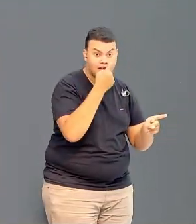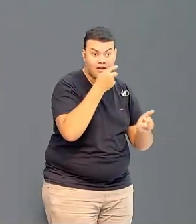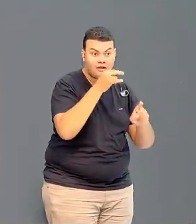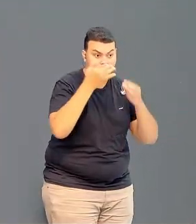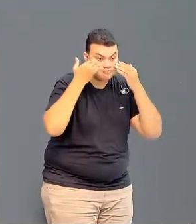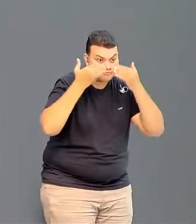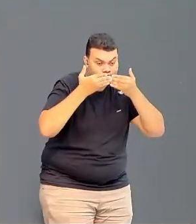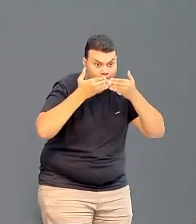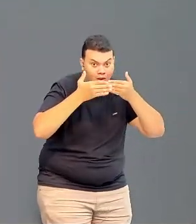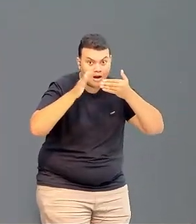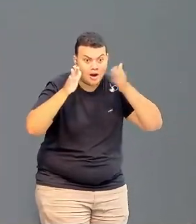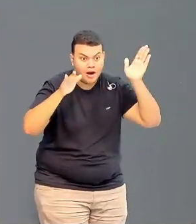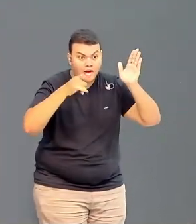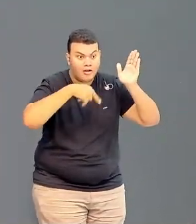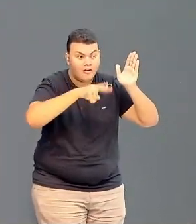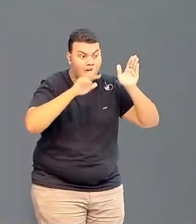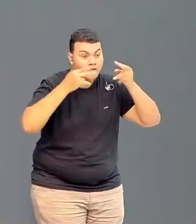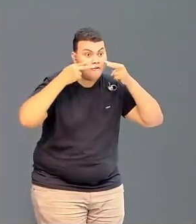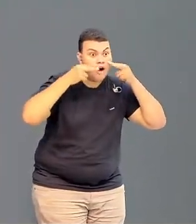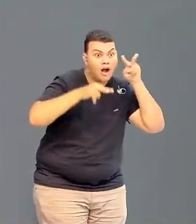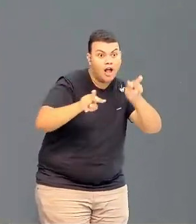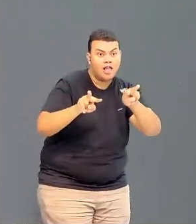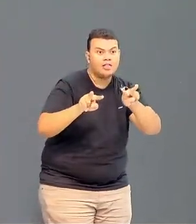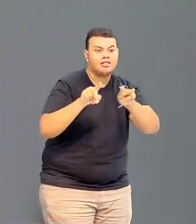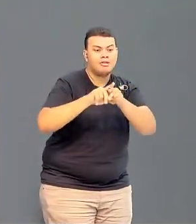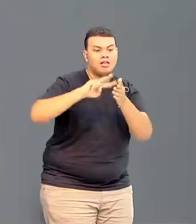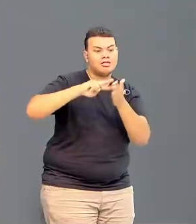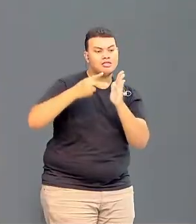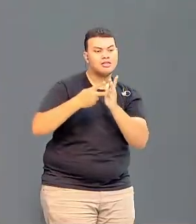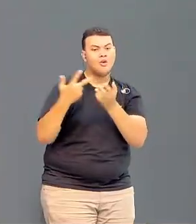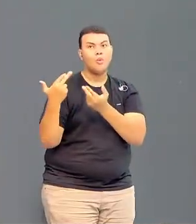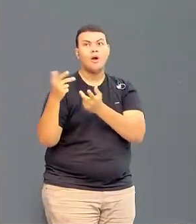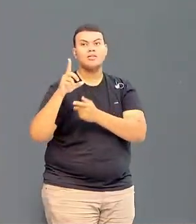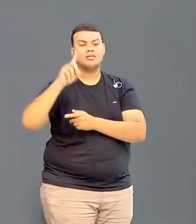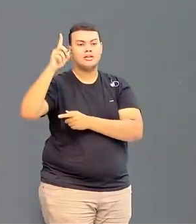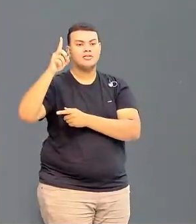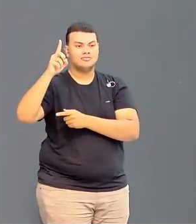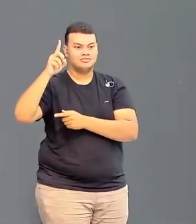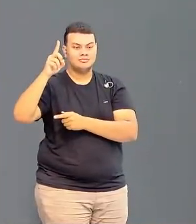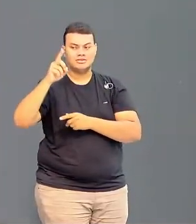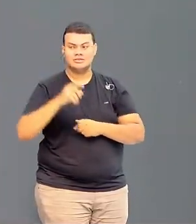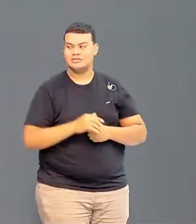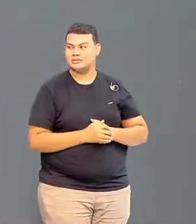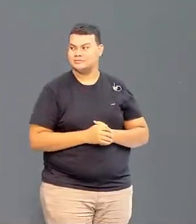abrir, e você vai ser igual a Deus. Pronto.